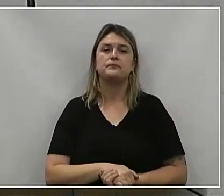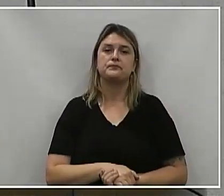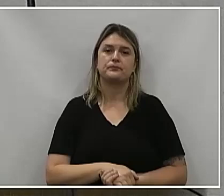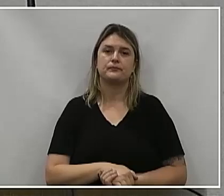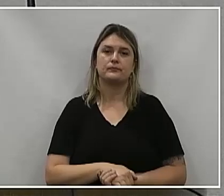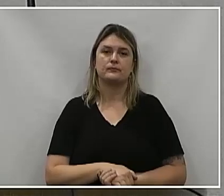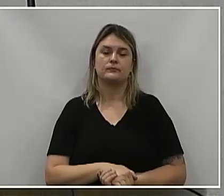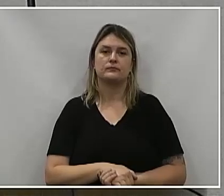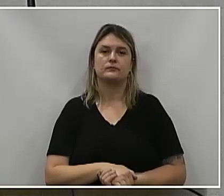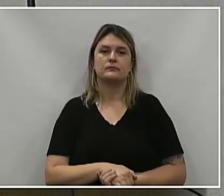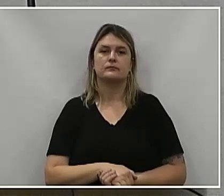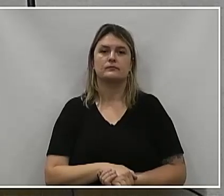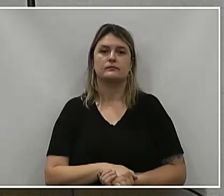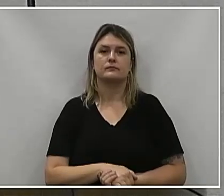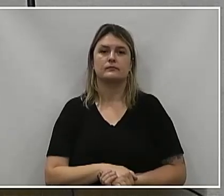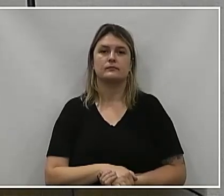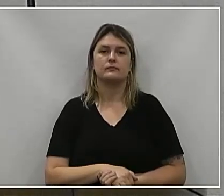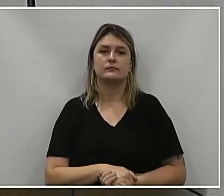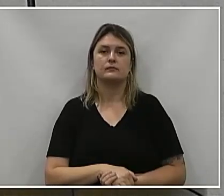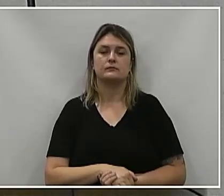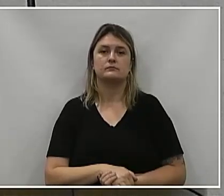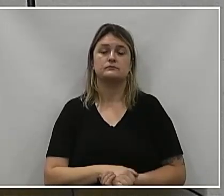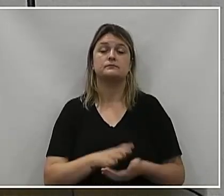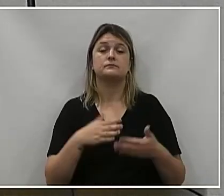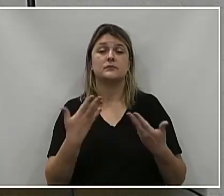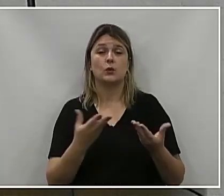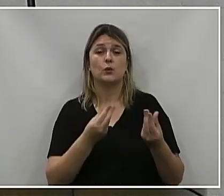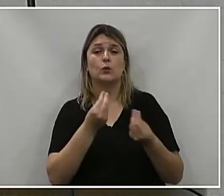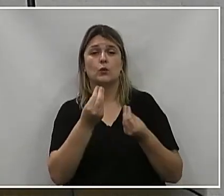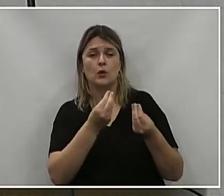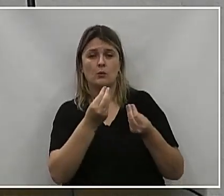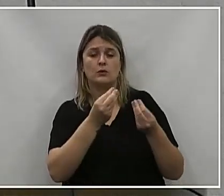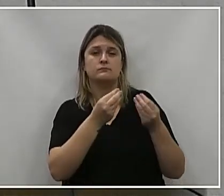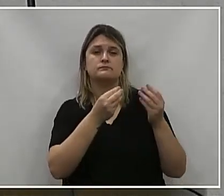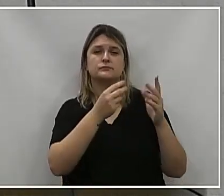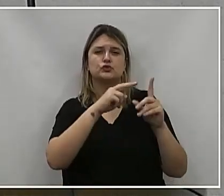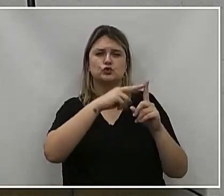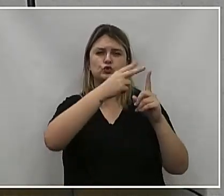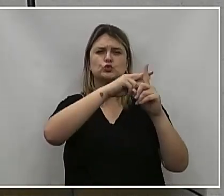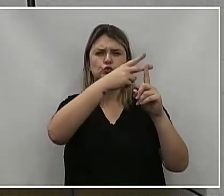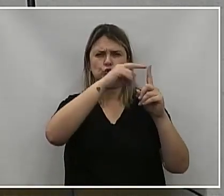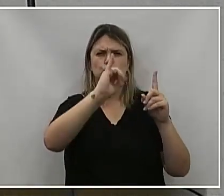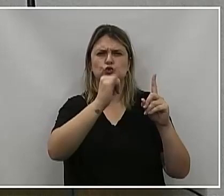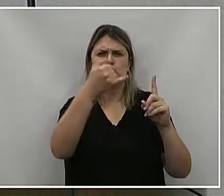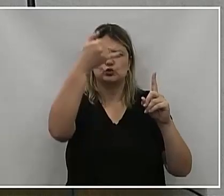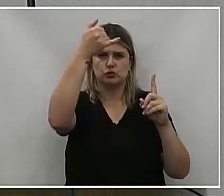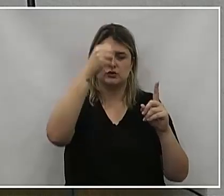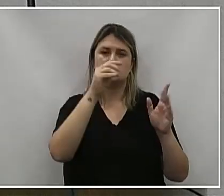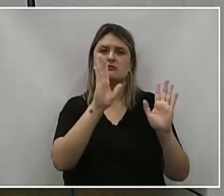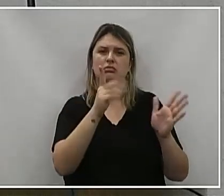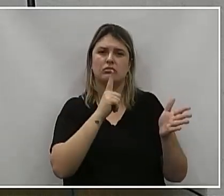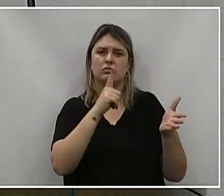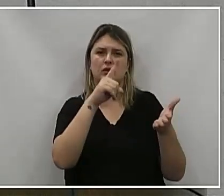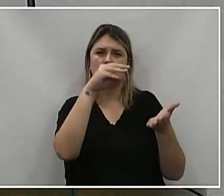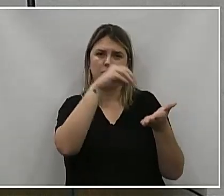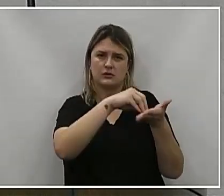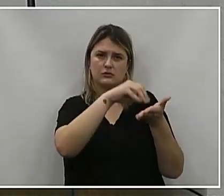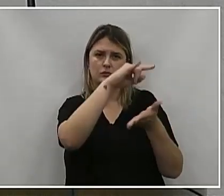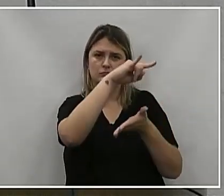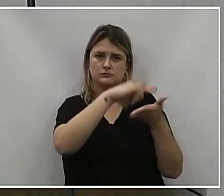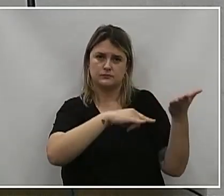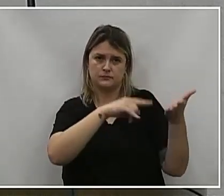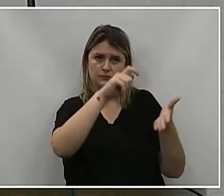nós tratarmos das condições da remuneração. A forma de reajuste que estava estipulada, né, que está estipulada, né,